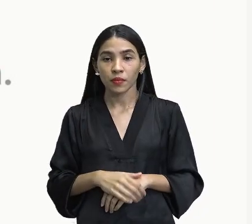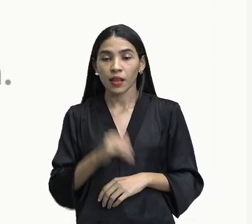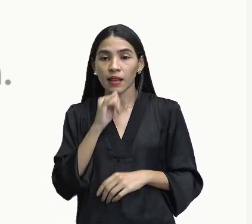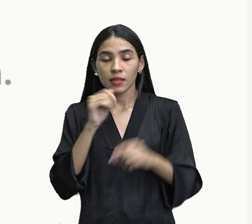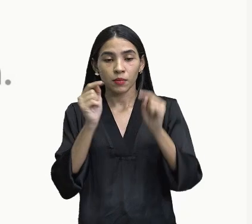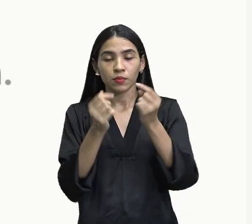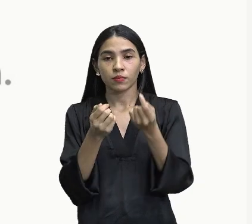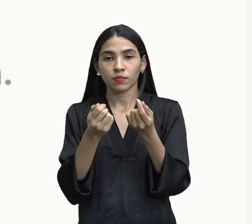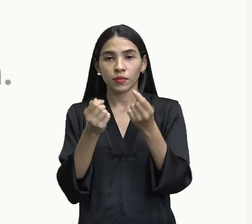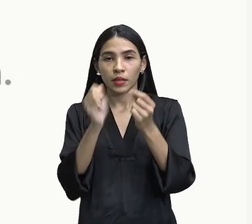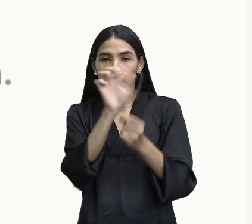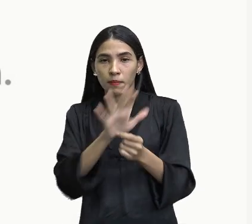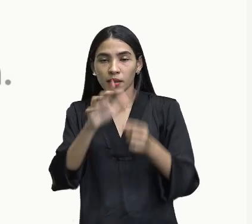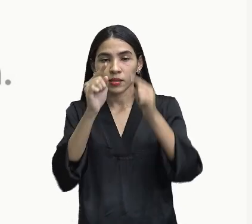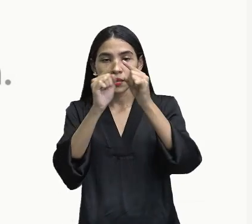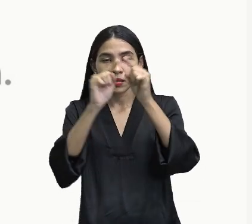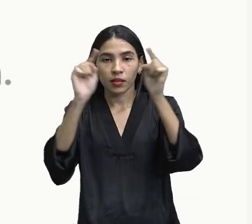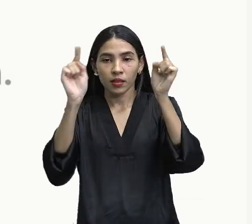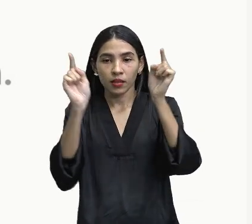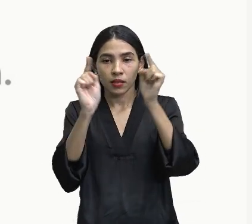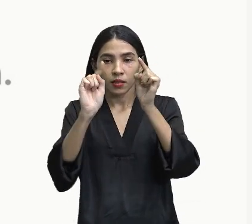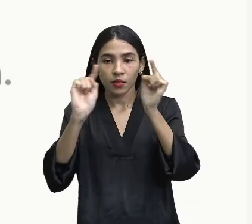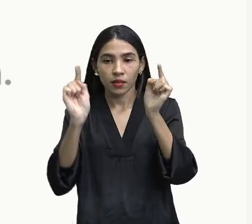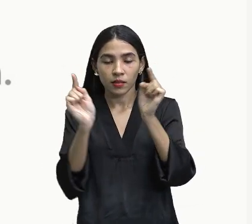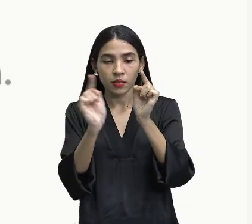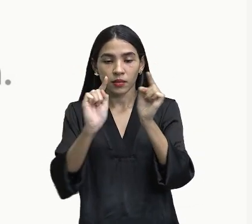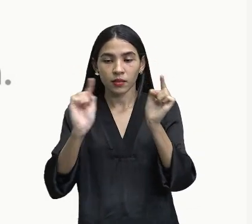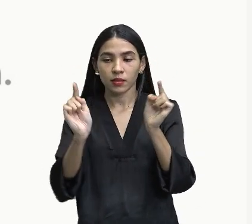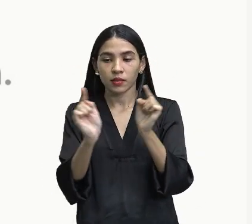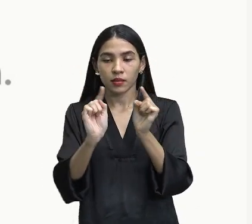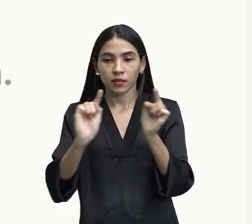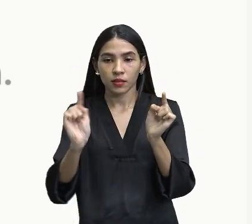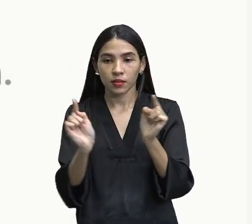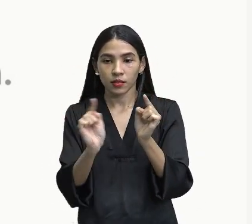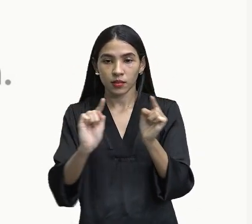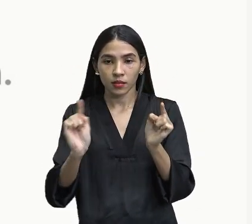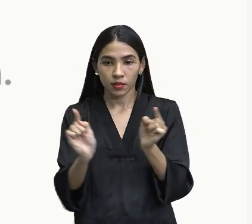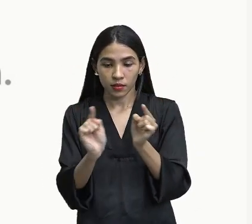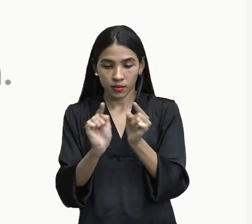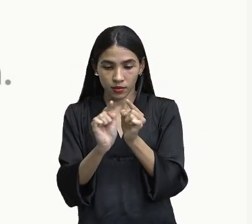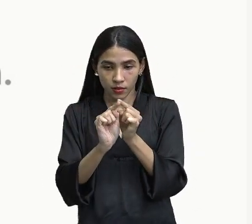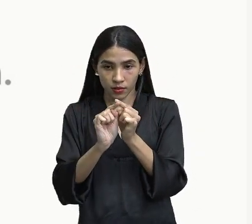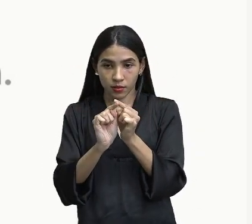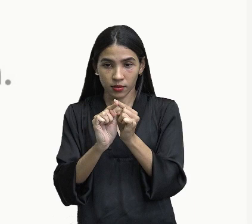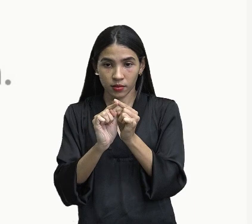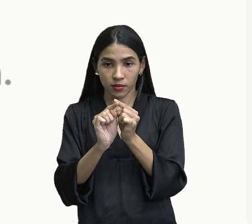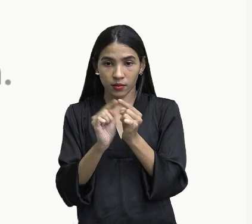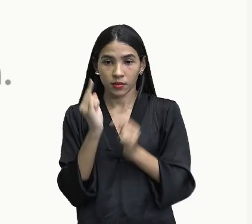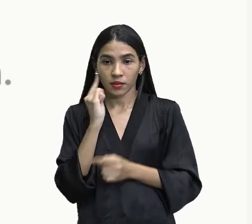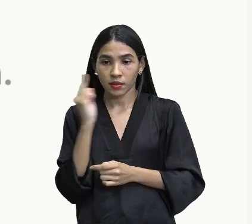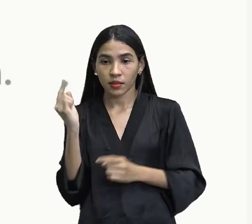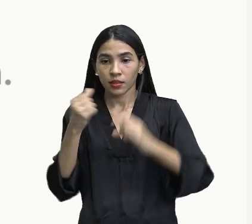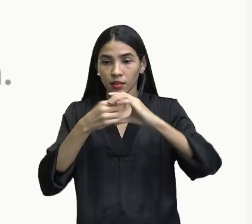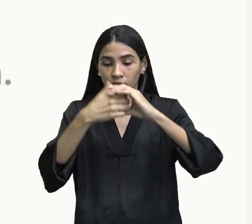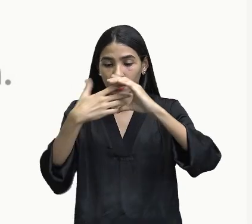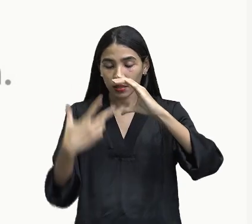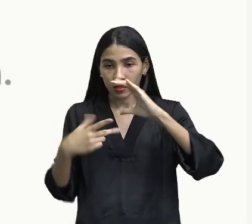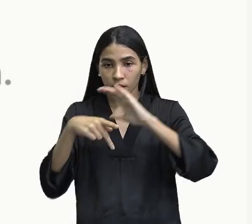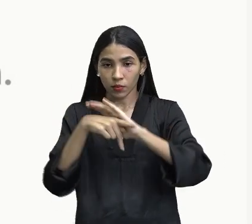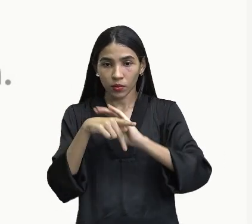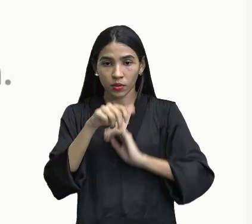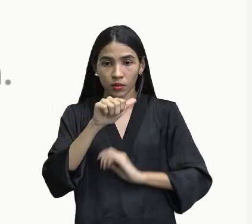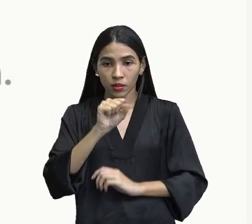aqui ondulações, que são invaginações, e isso aqui está caracterizando esse